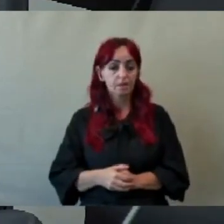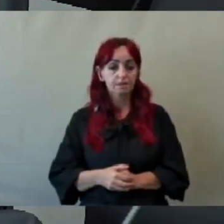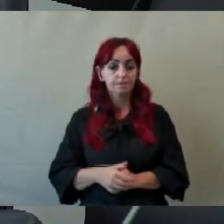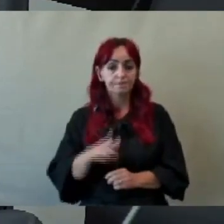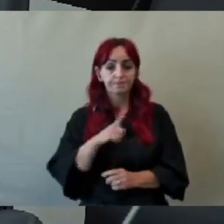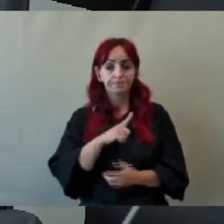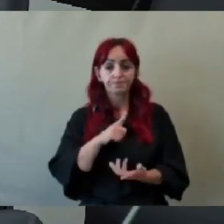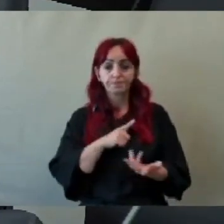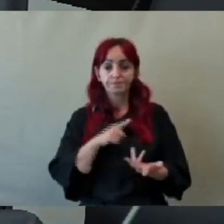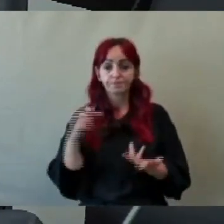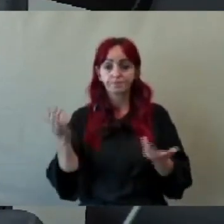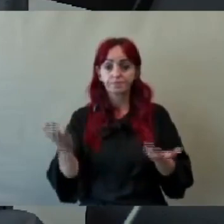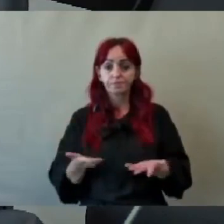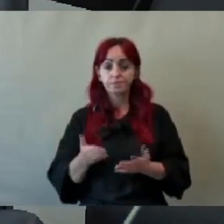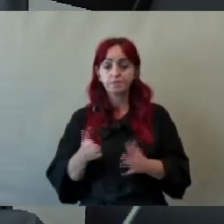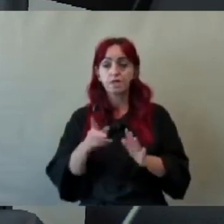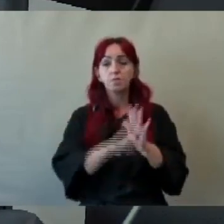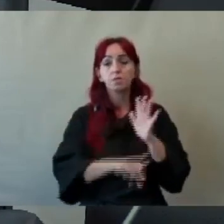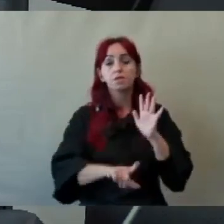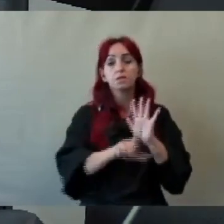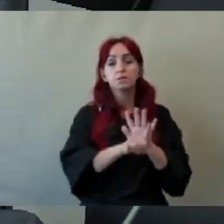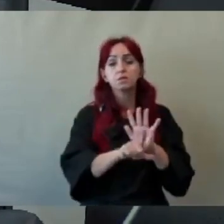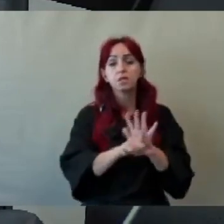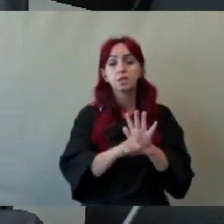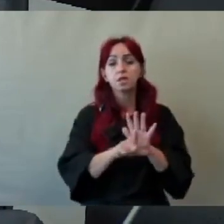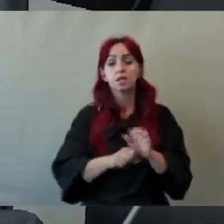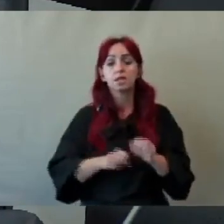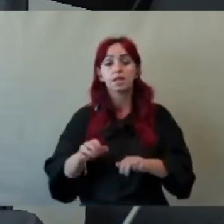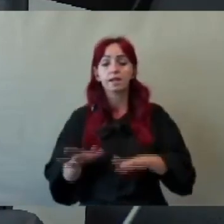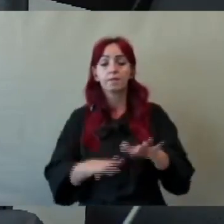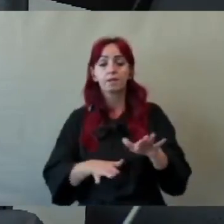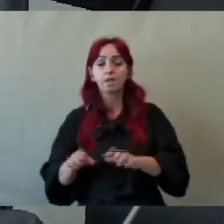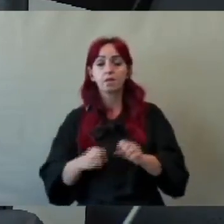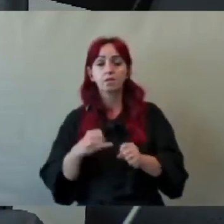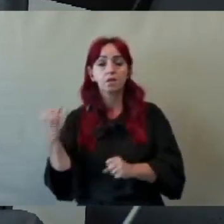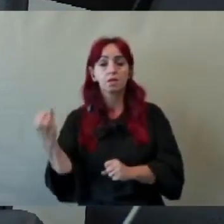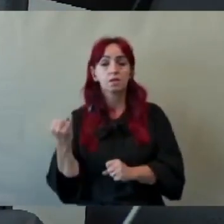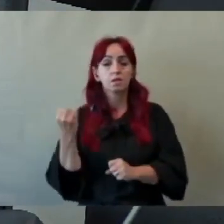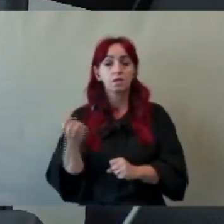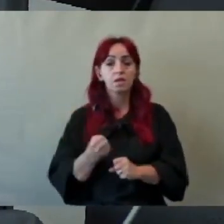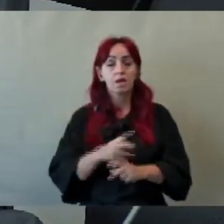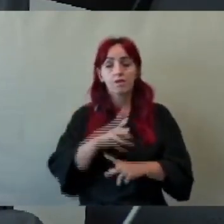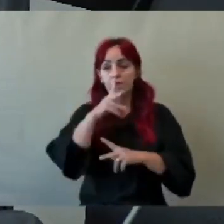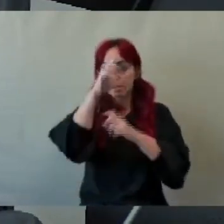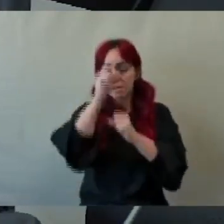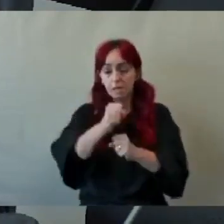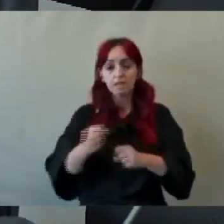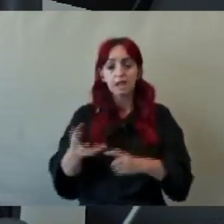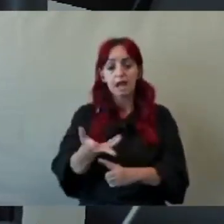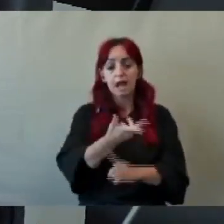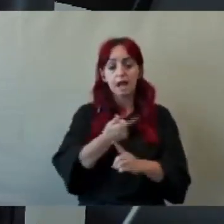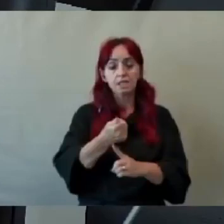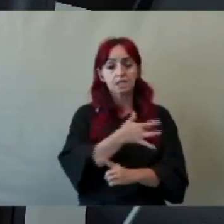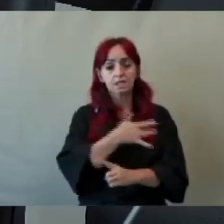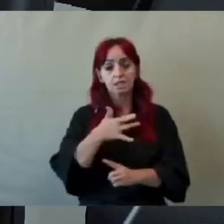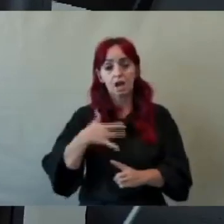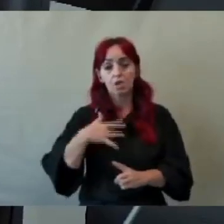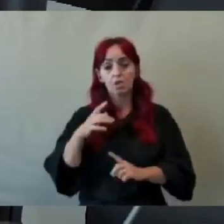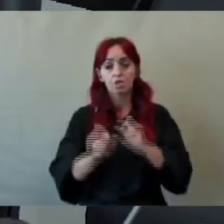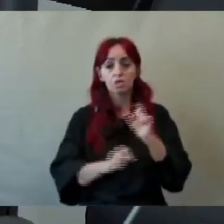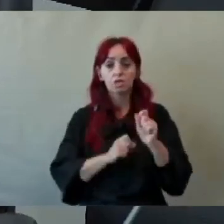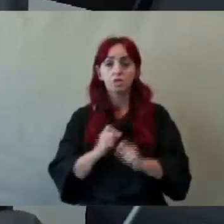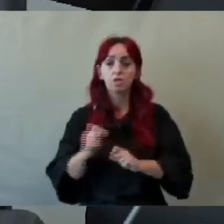gente fez agora um projeto de lei que está tramitando aqui, que é de fortalecer o programa Arte da Saúde, que é um programa que